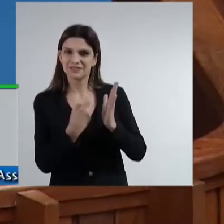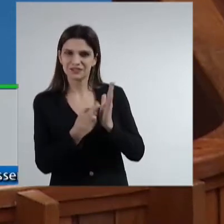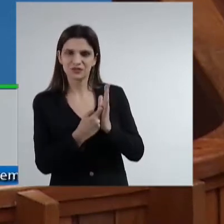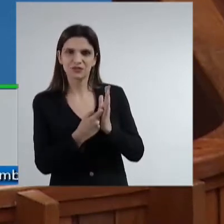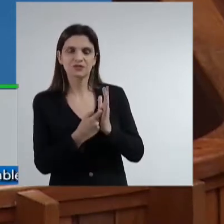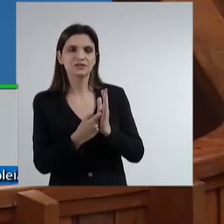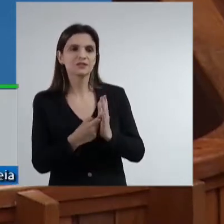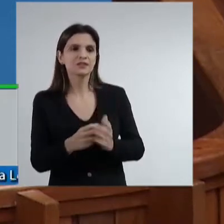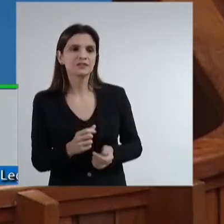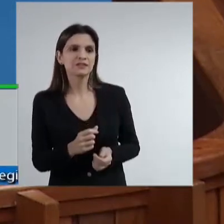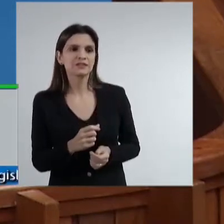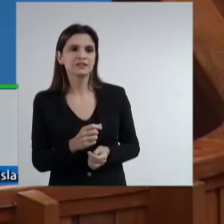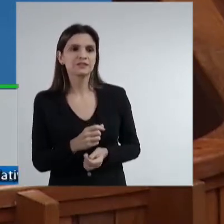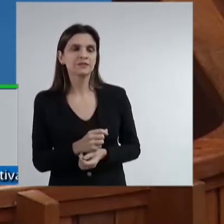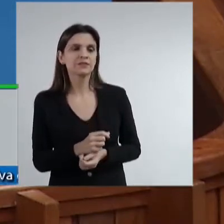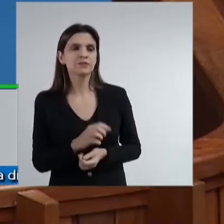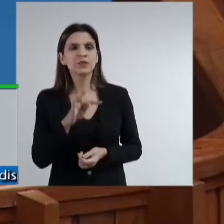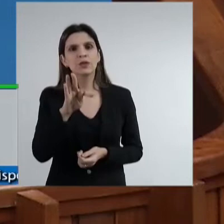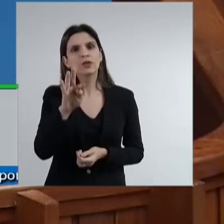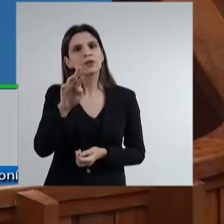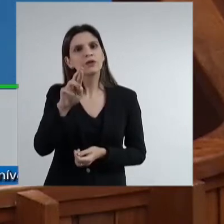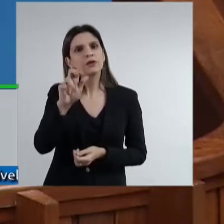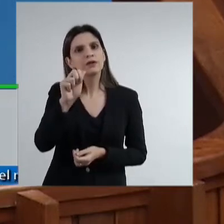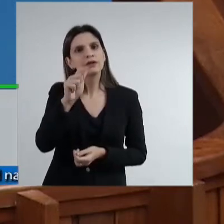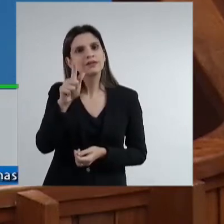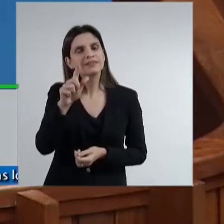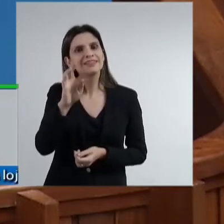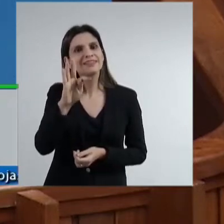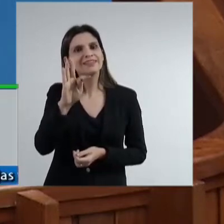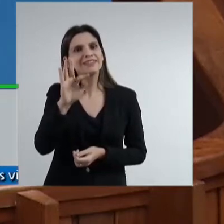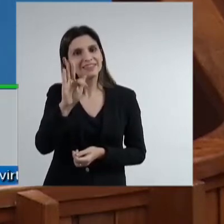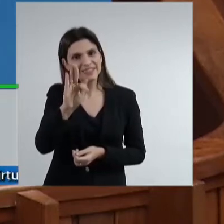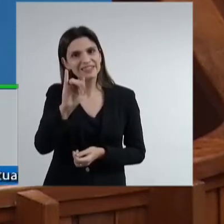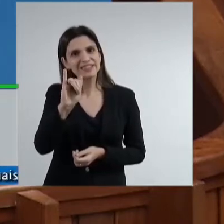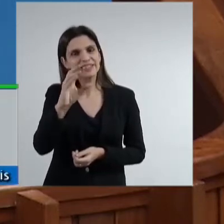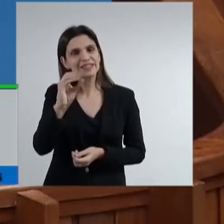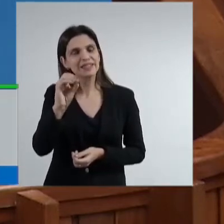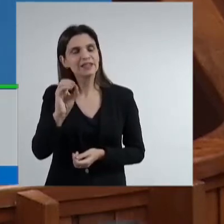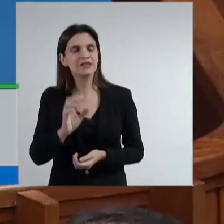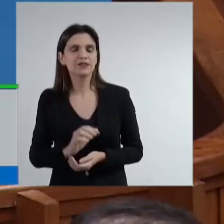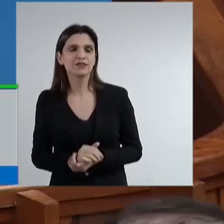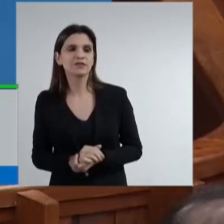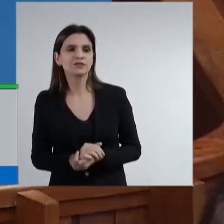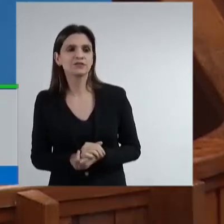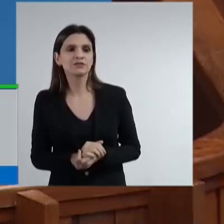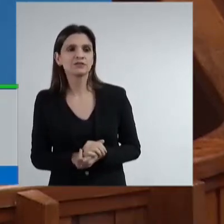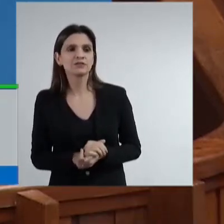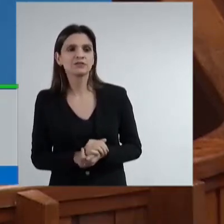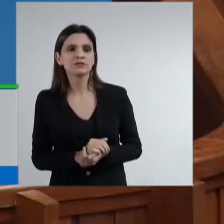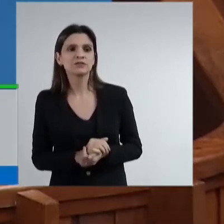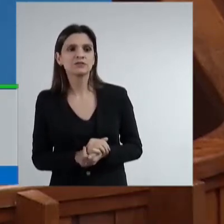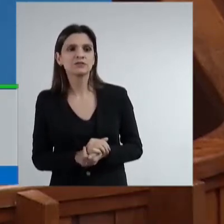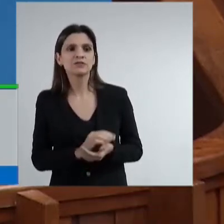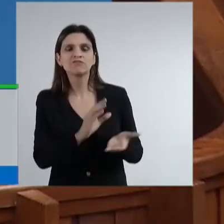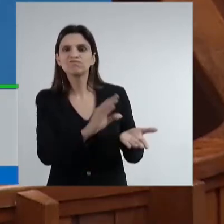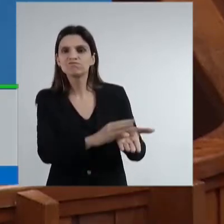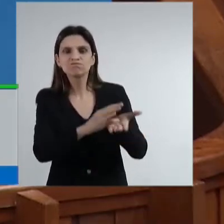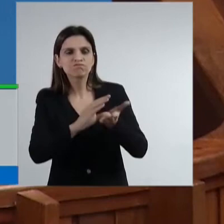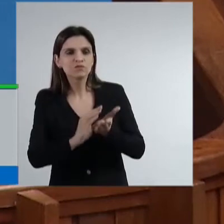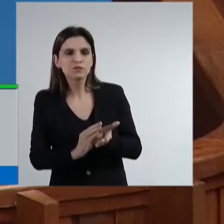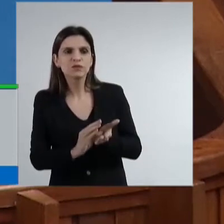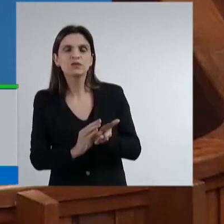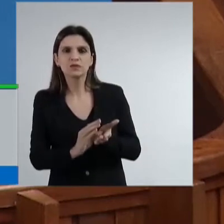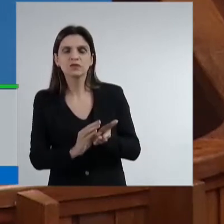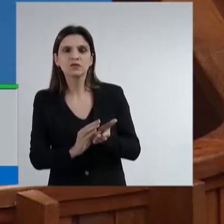há milhões em recursos do tráfico parado por questões